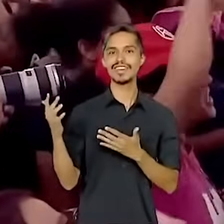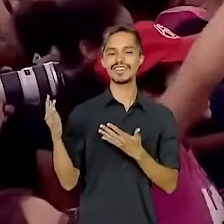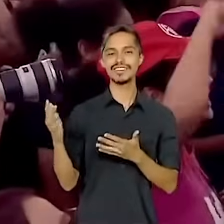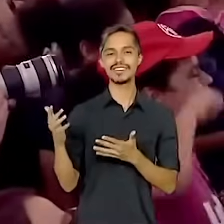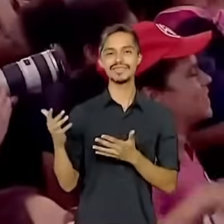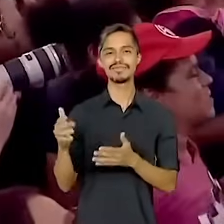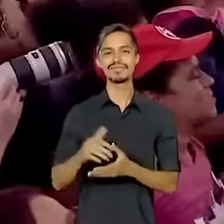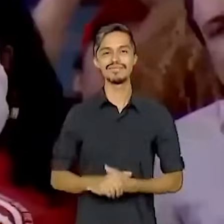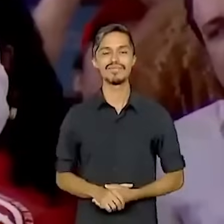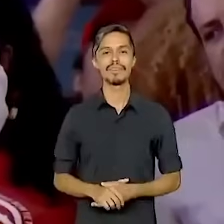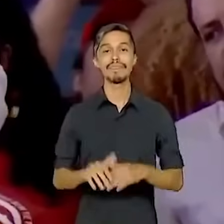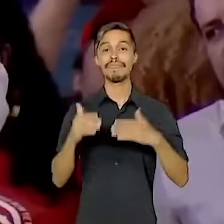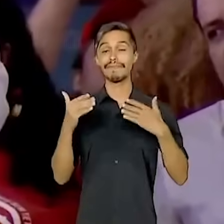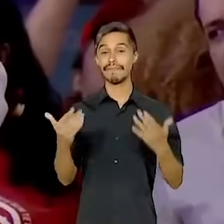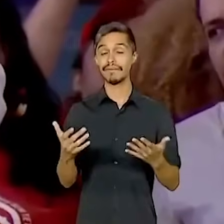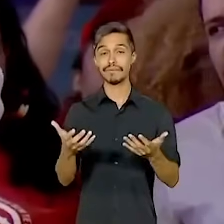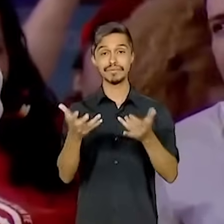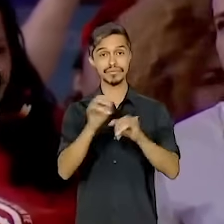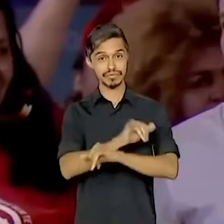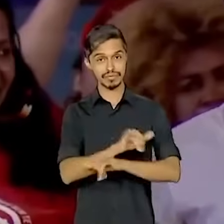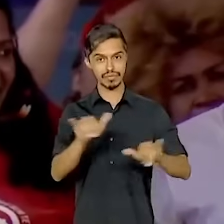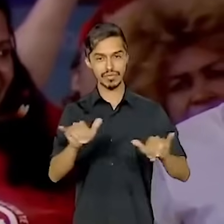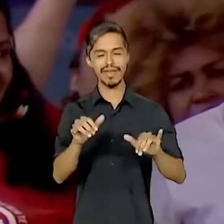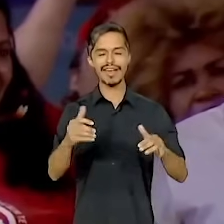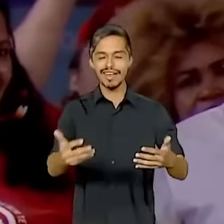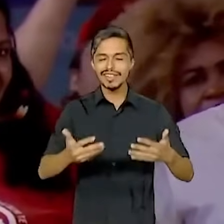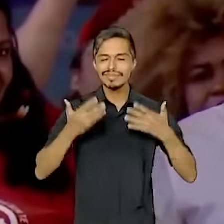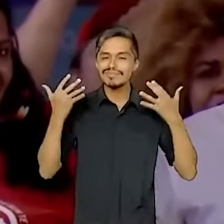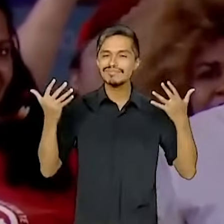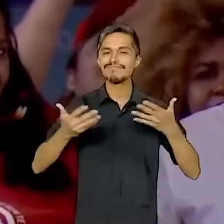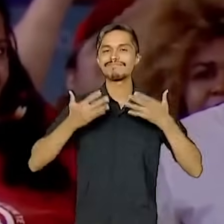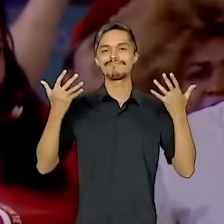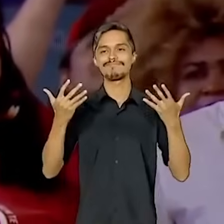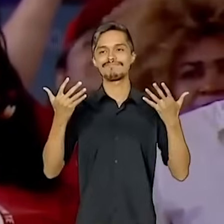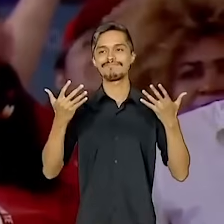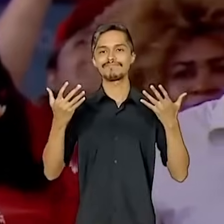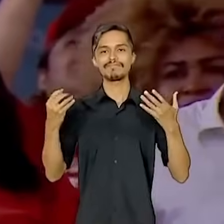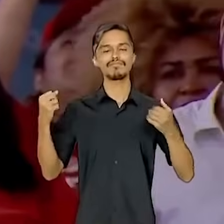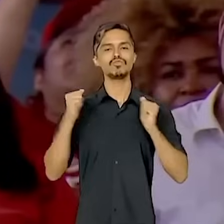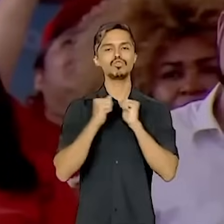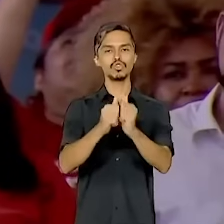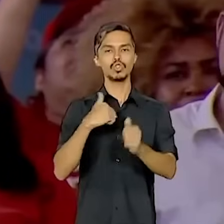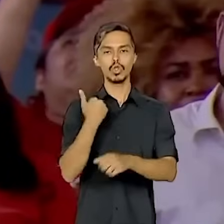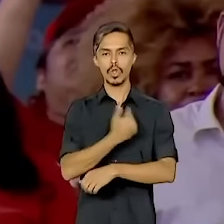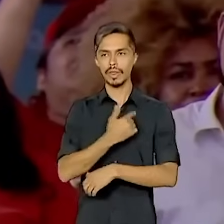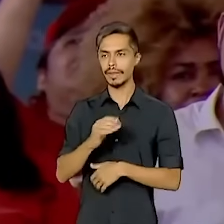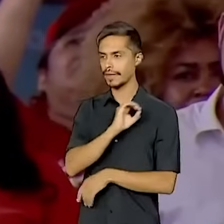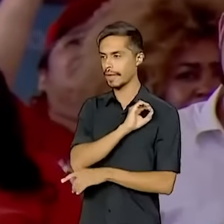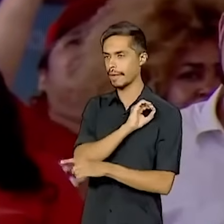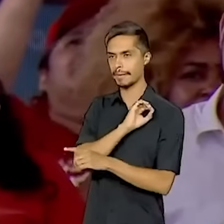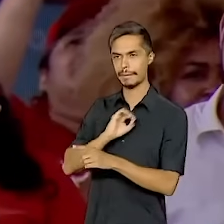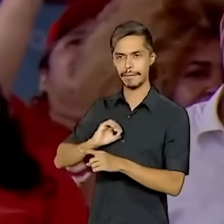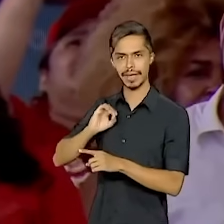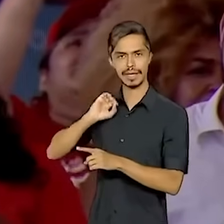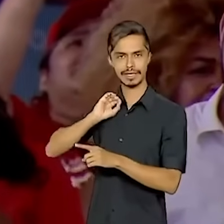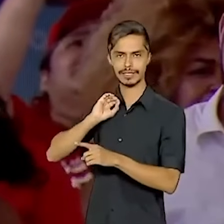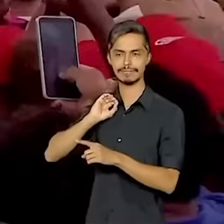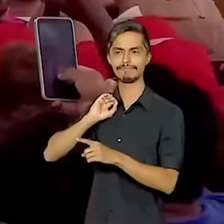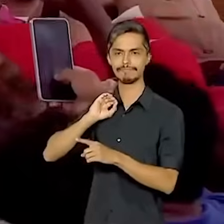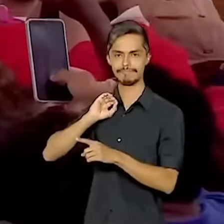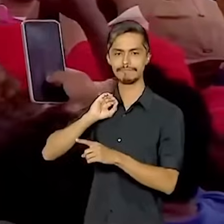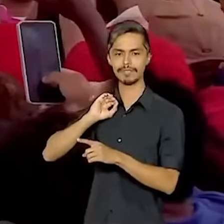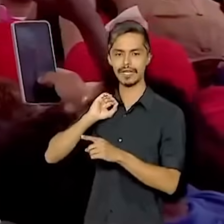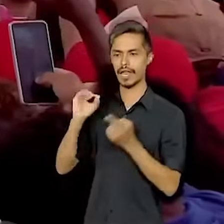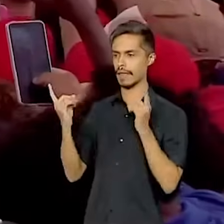Quero dizer para vocês da alegria de ter entre nós a companheira Marina Silva,